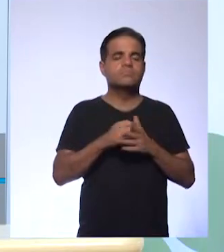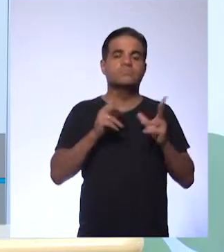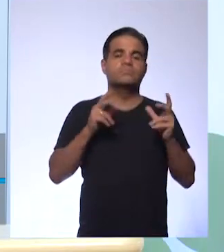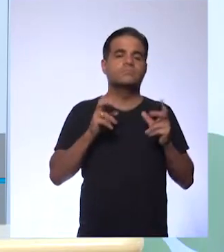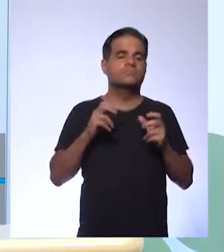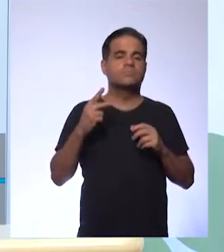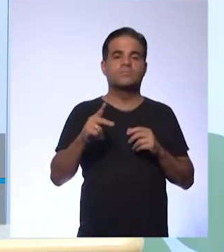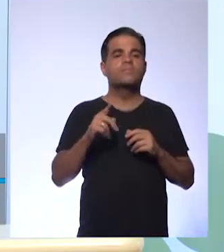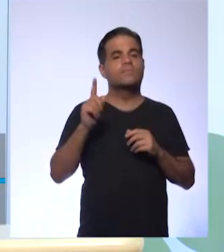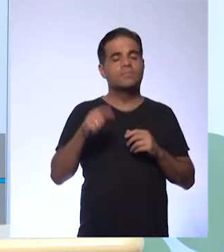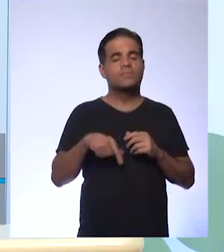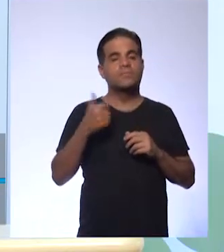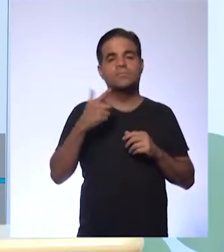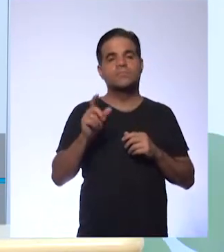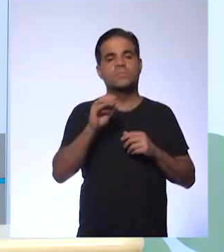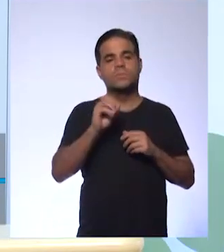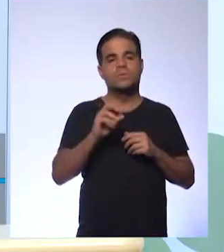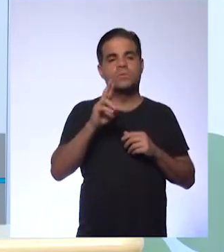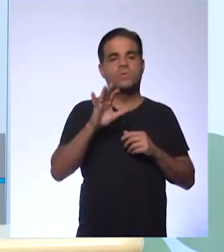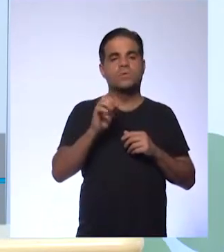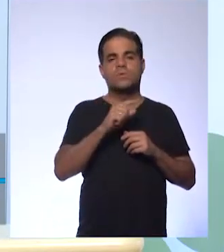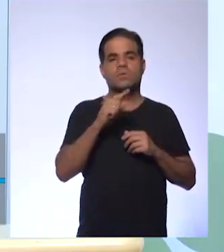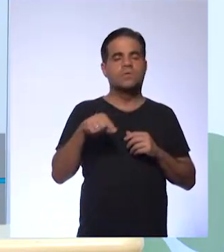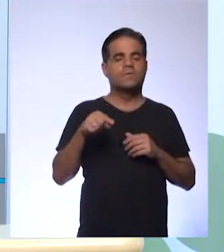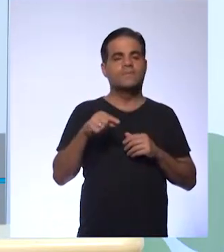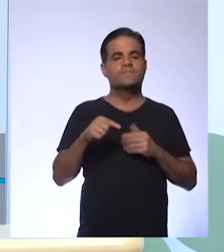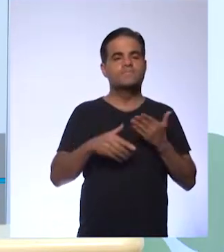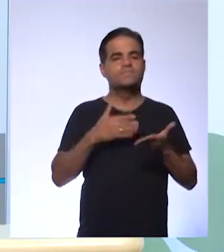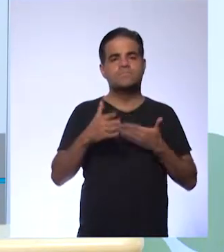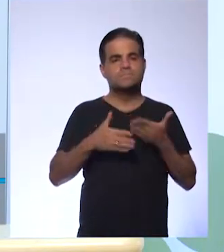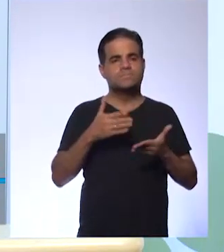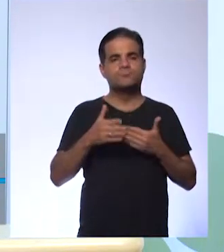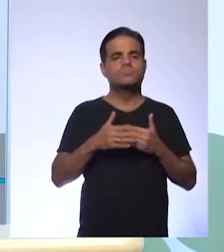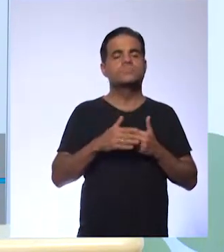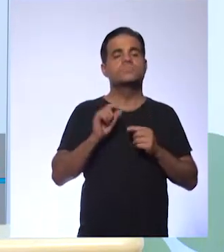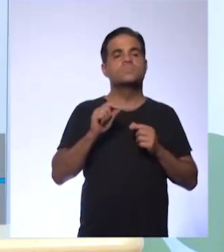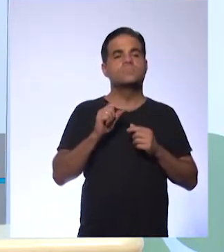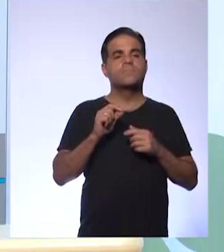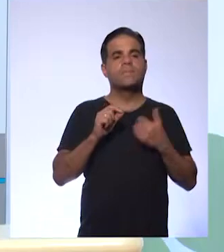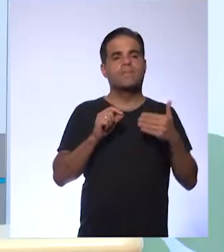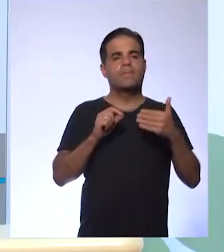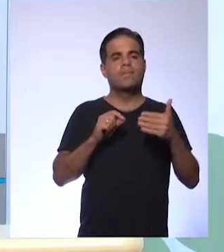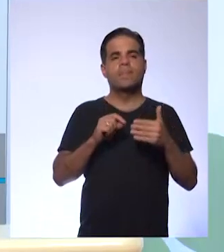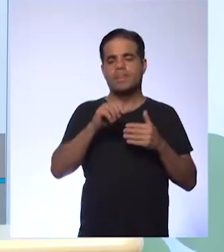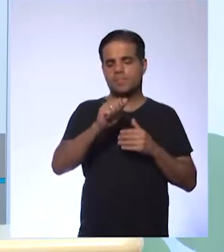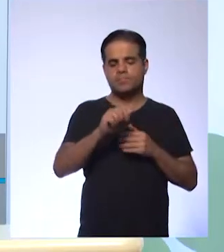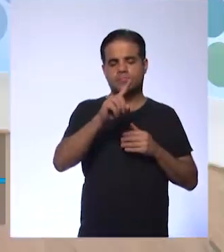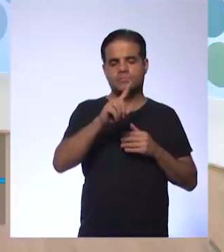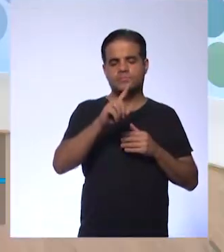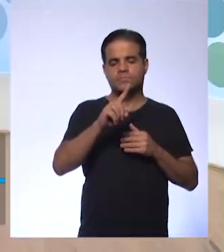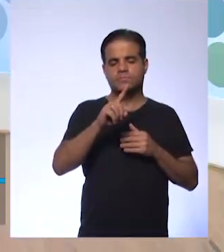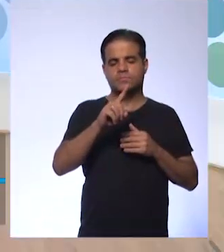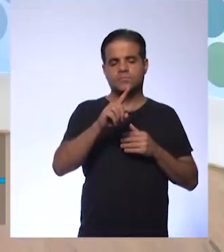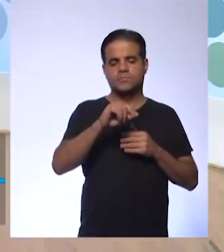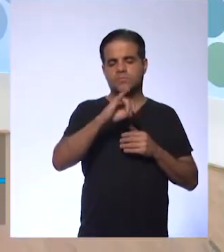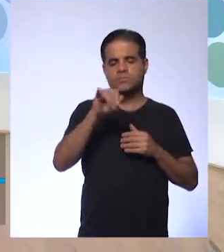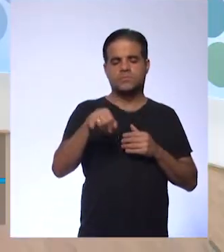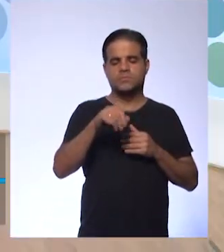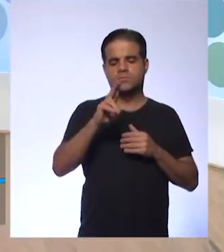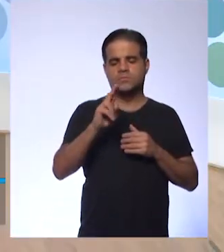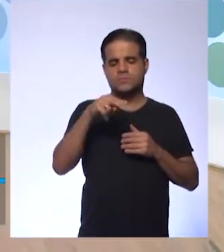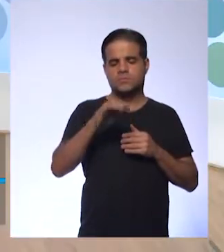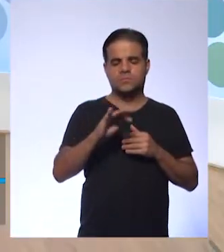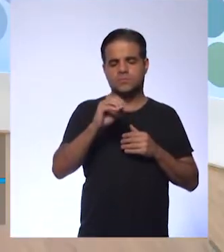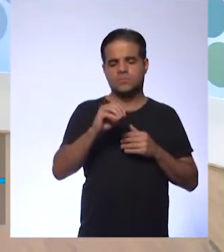função de, mas é uma oração exercendo a função de adjunta Isso. adverbial, É, que certo? aí já